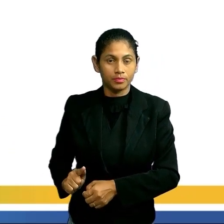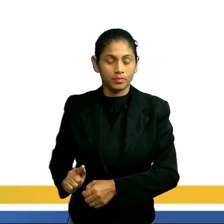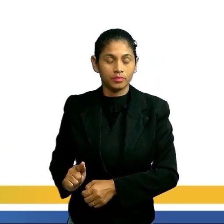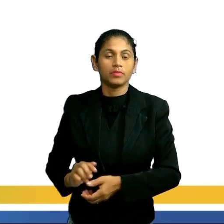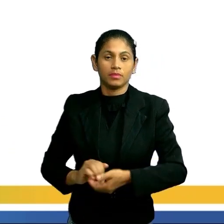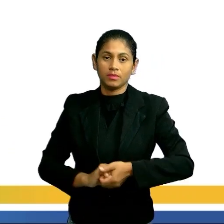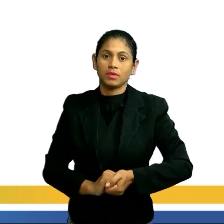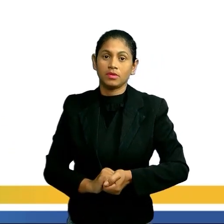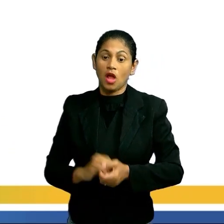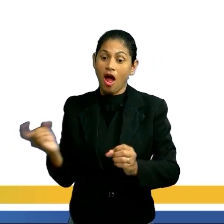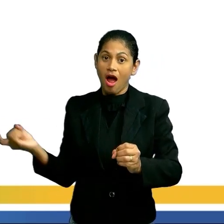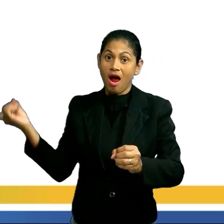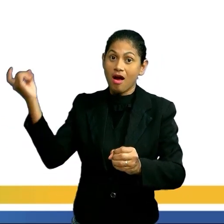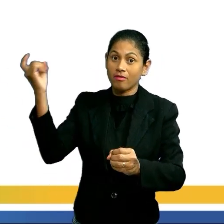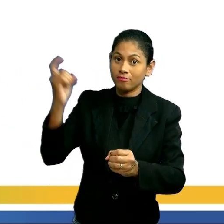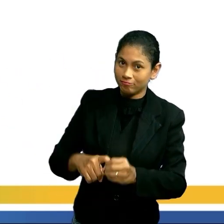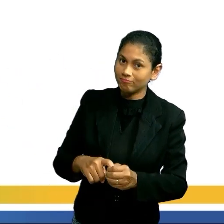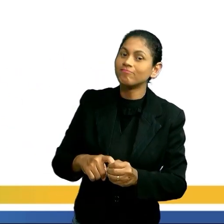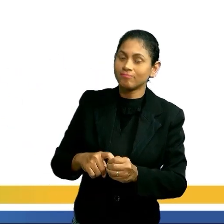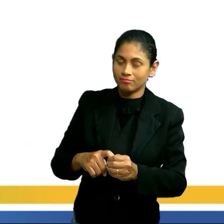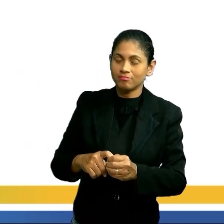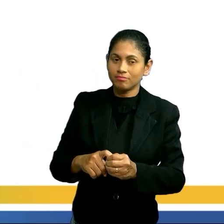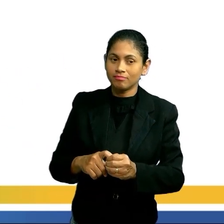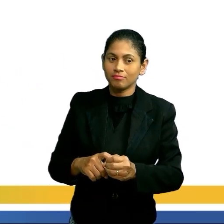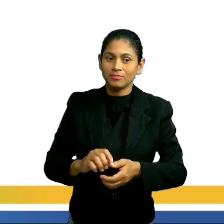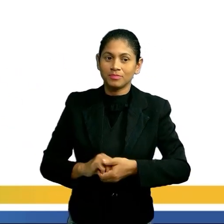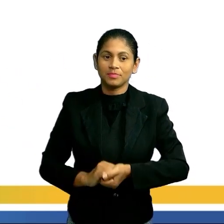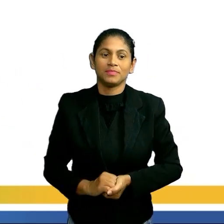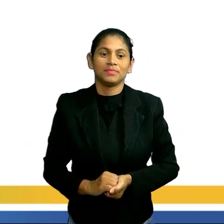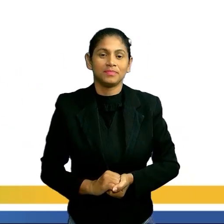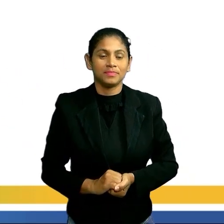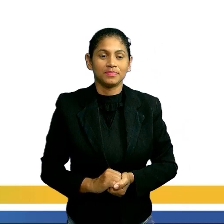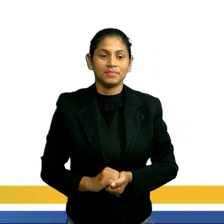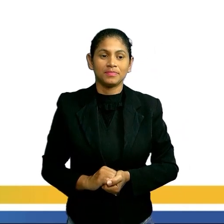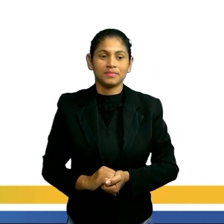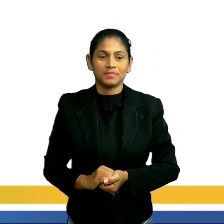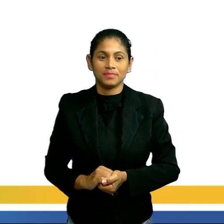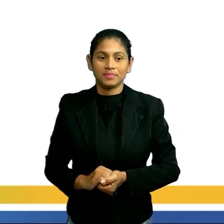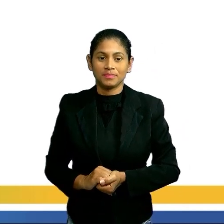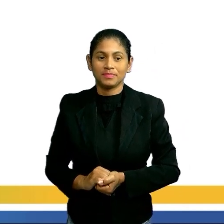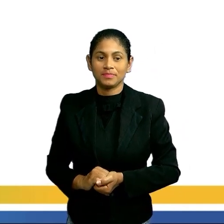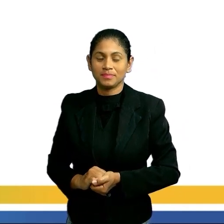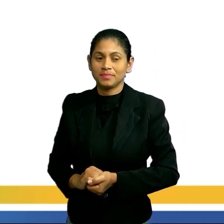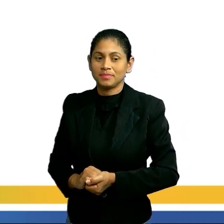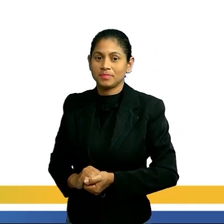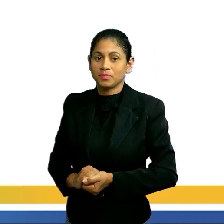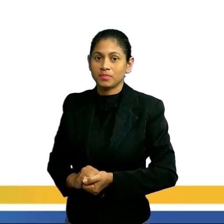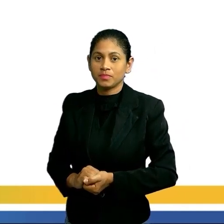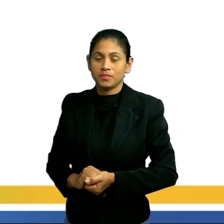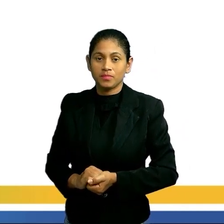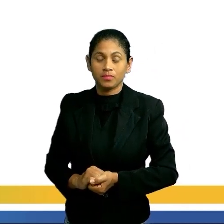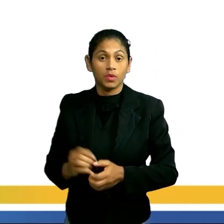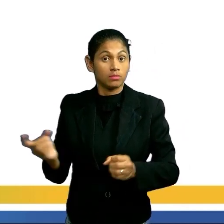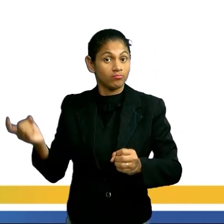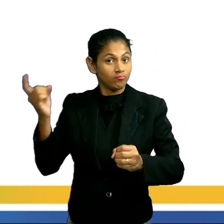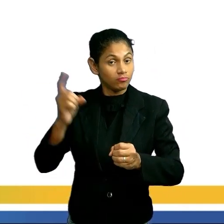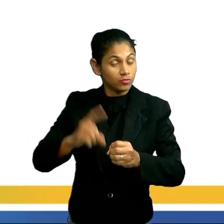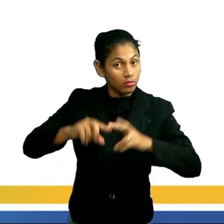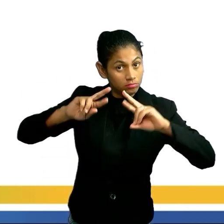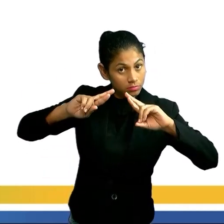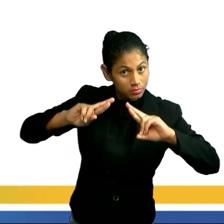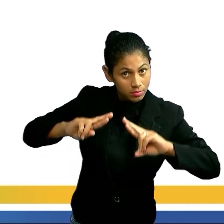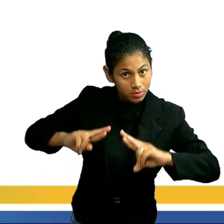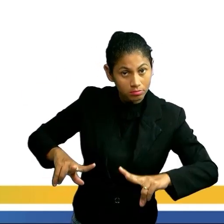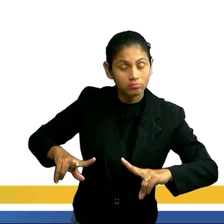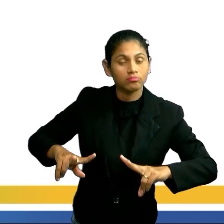eu coloquei aí para vocês bem grande, para que fique na cabecinha de vocês, que é o retorno, né, é um retorno bem diferente, é